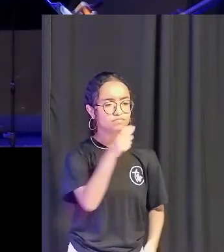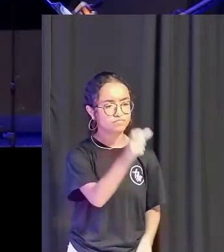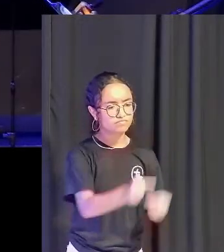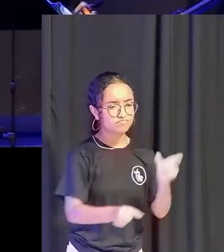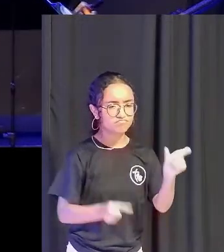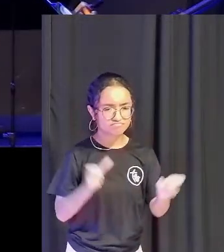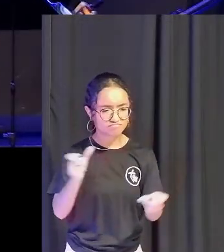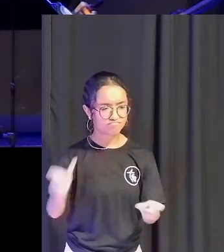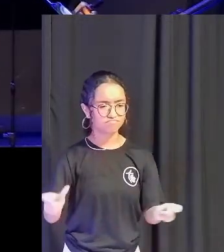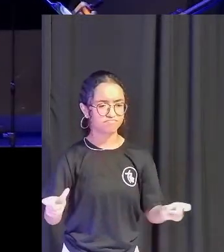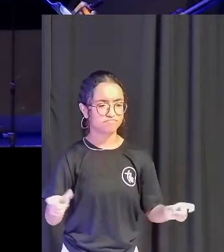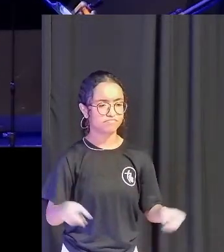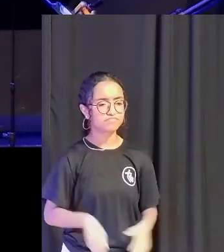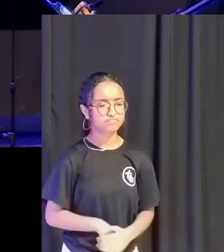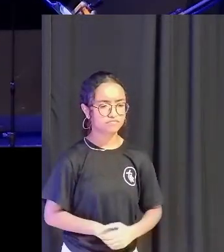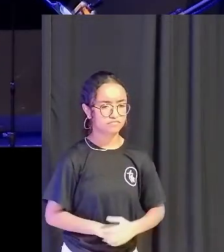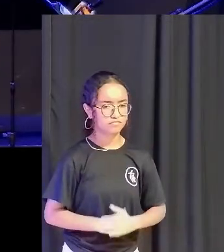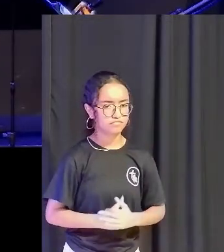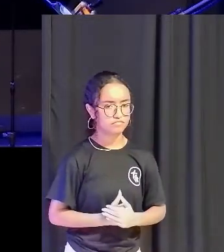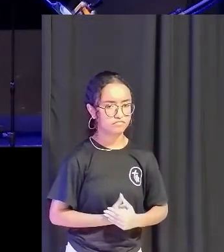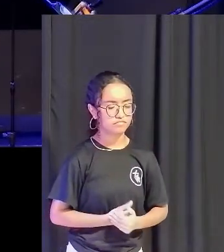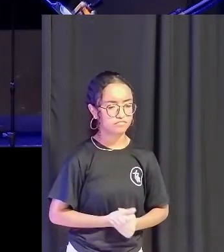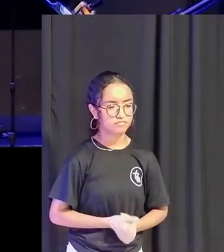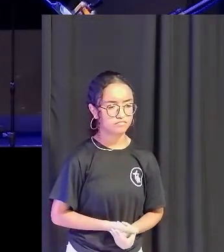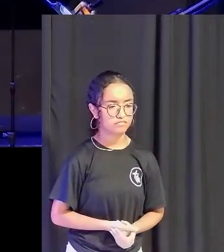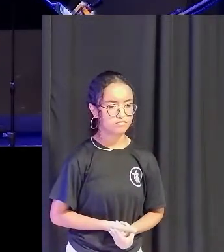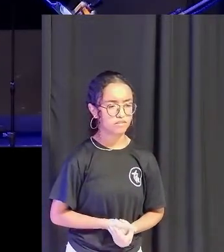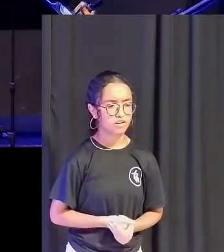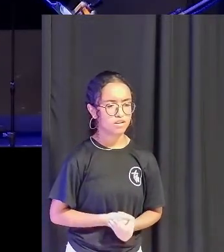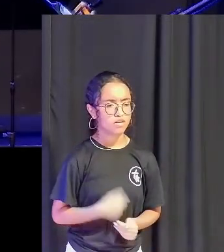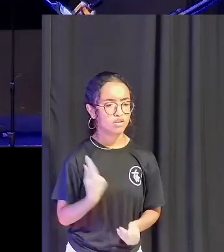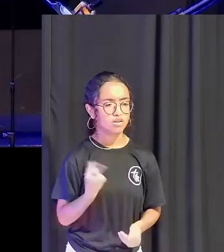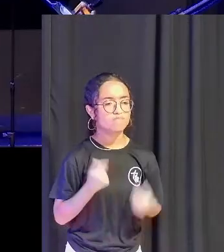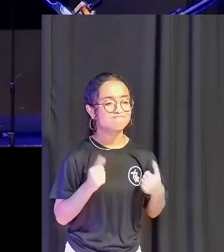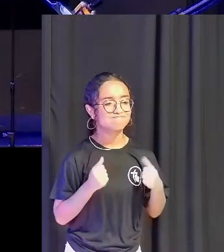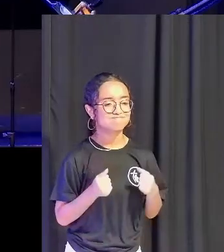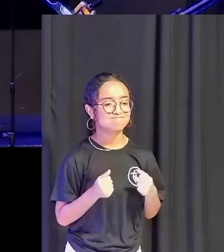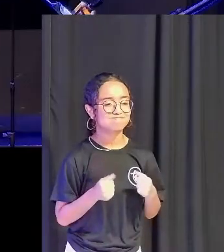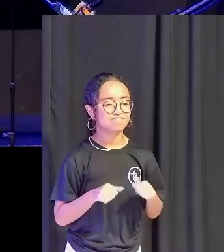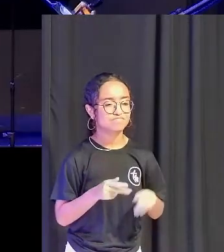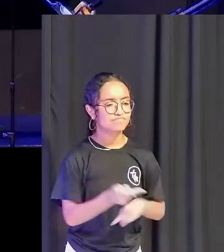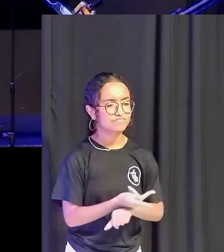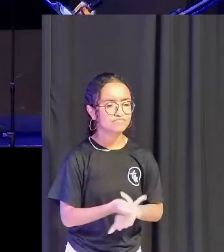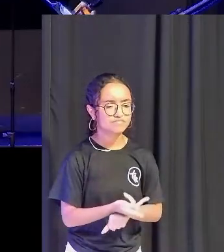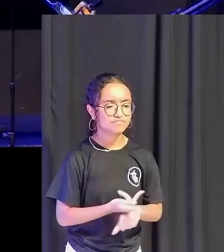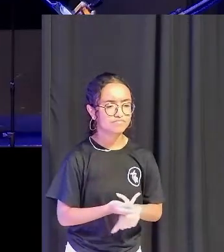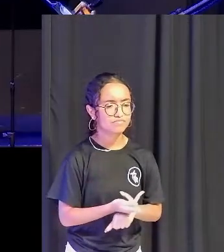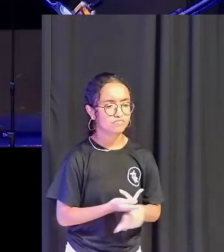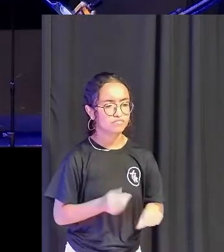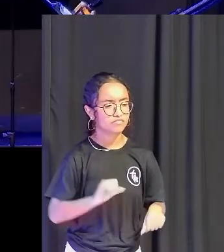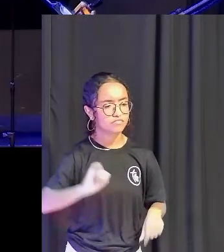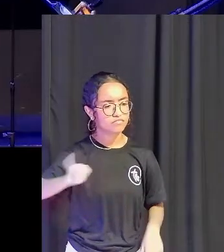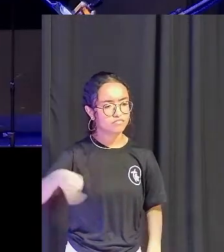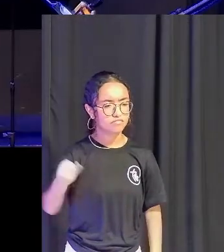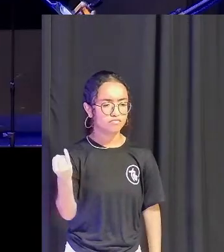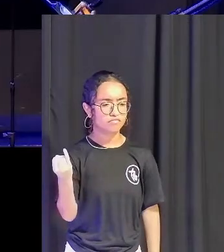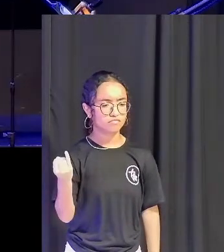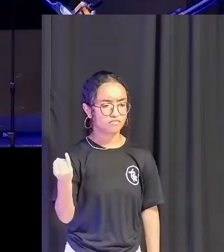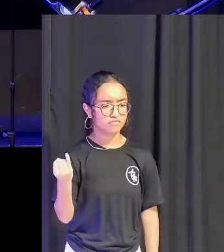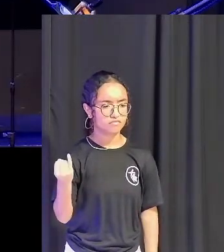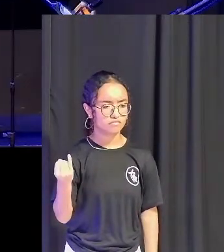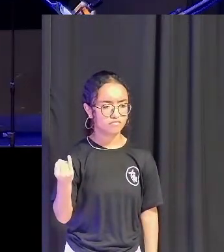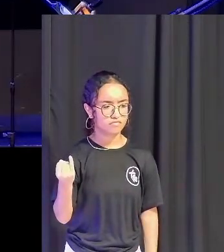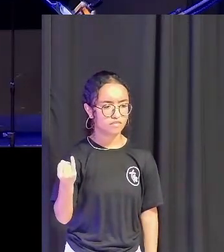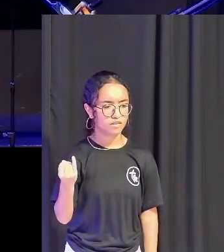podemos como igreja ao todo buscar um escape. E não deixar que o inimigo infiltre dentro